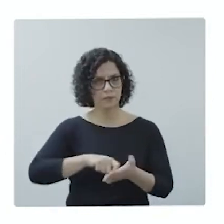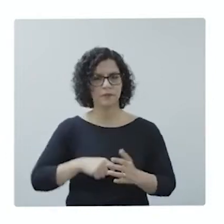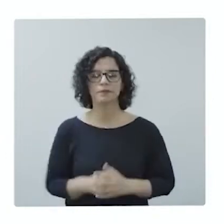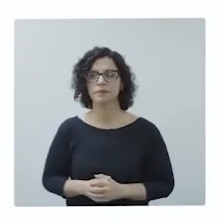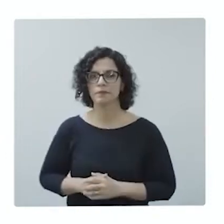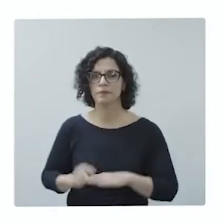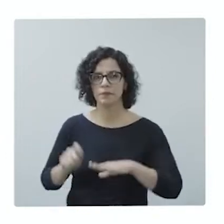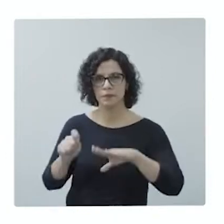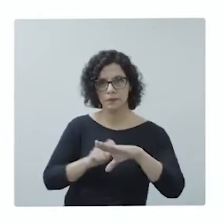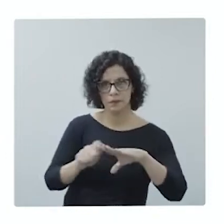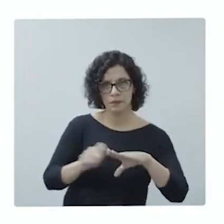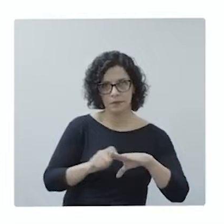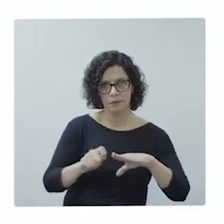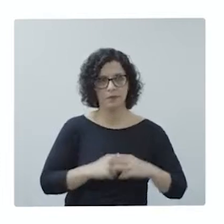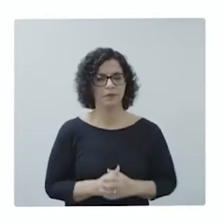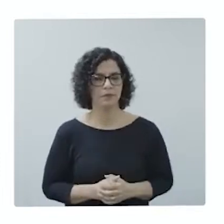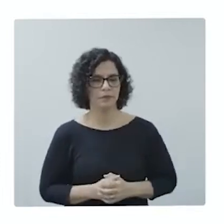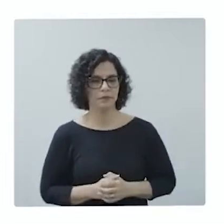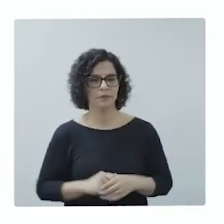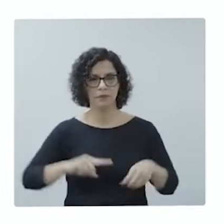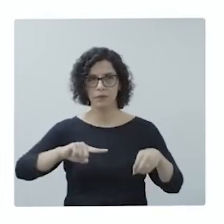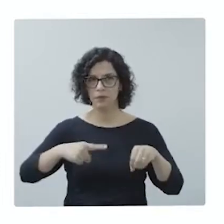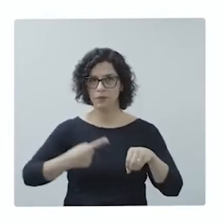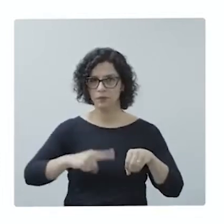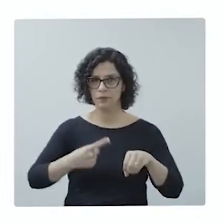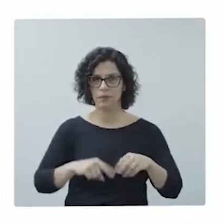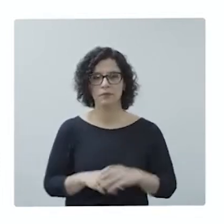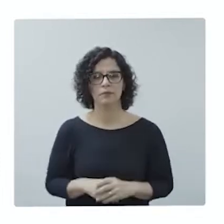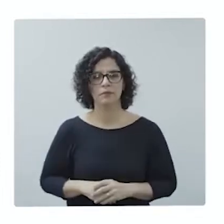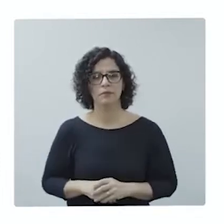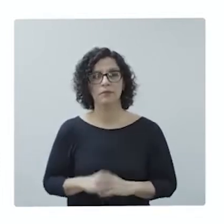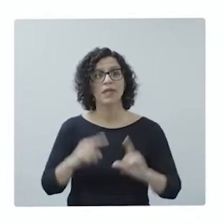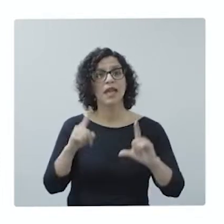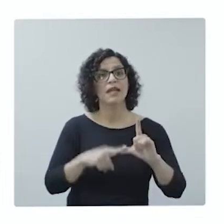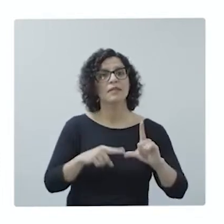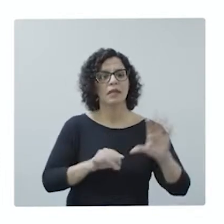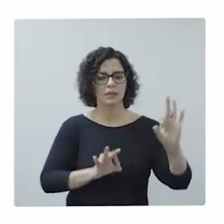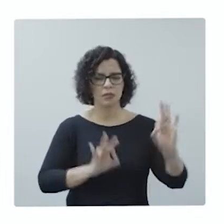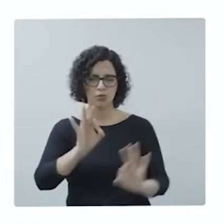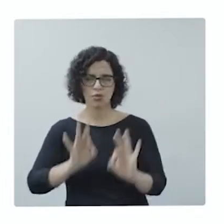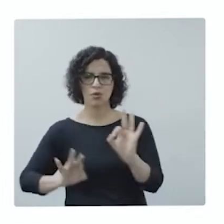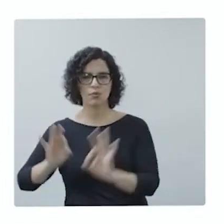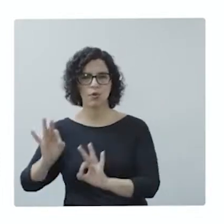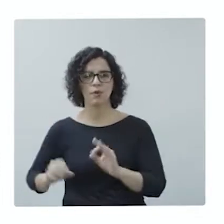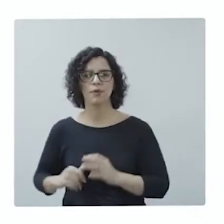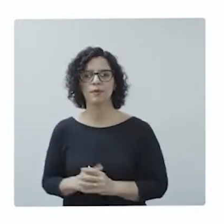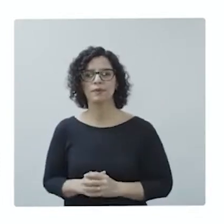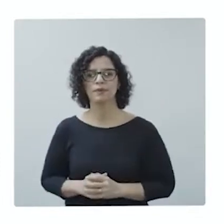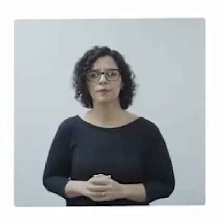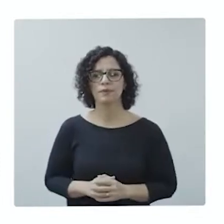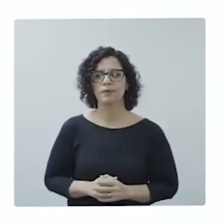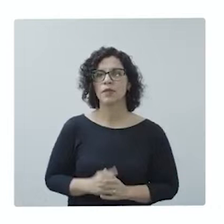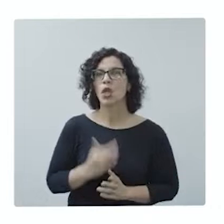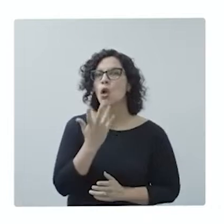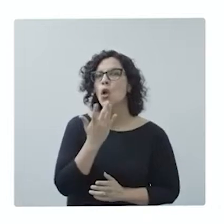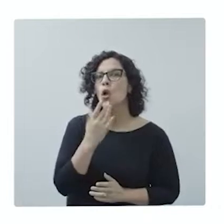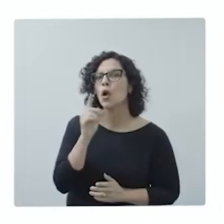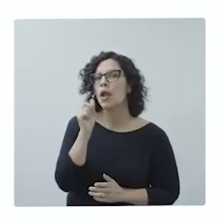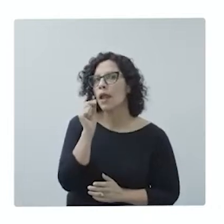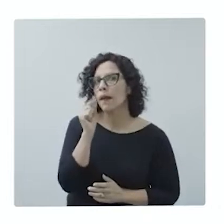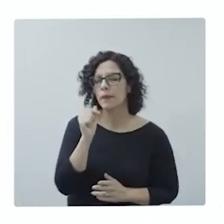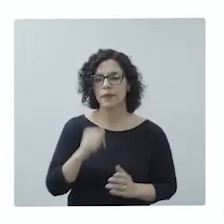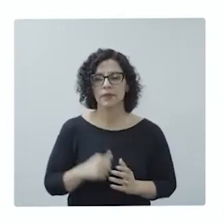escrever, a borracha, o apontador, um alfabeto móvel, o lápis de